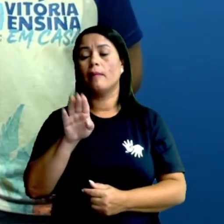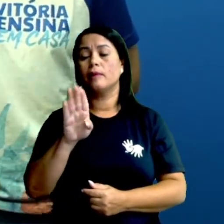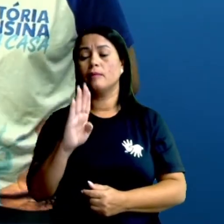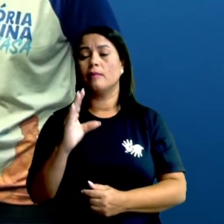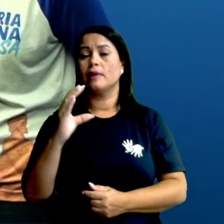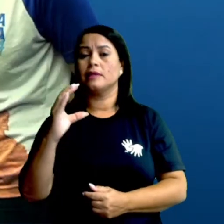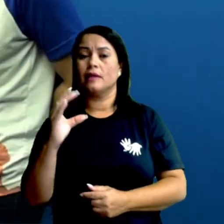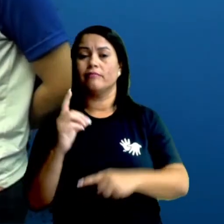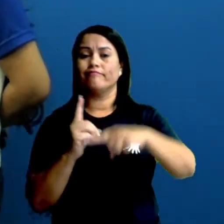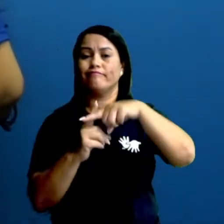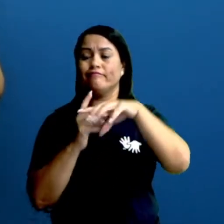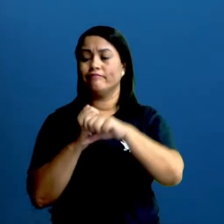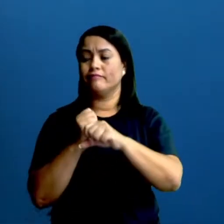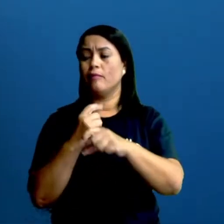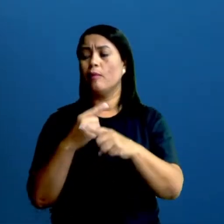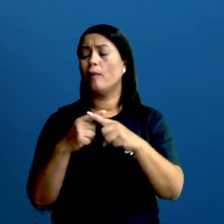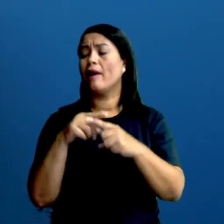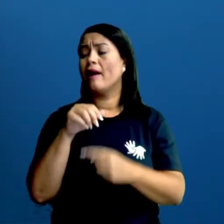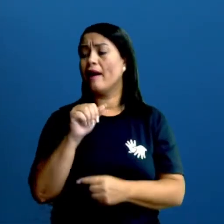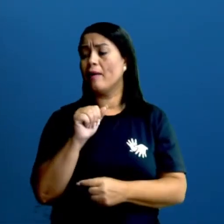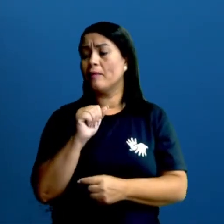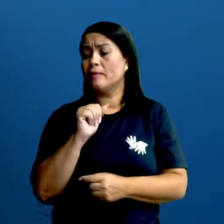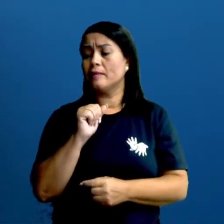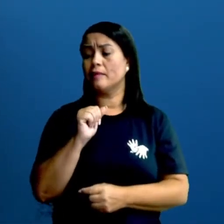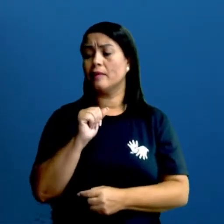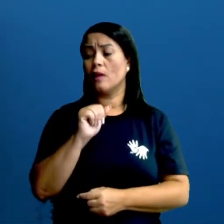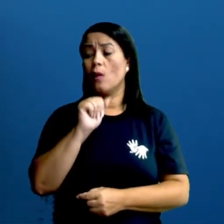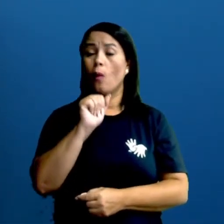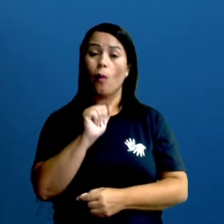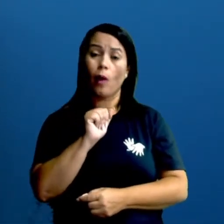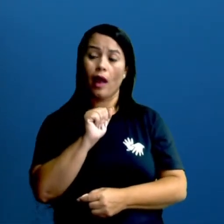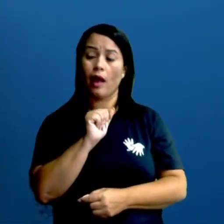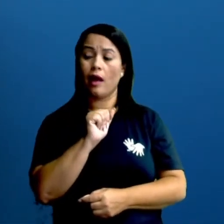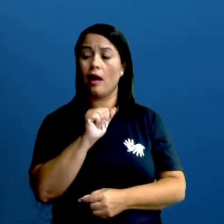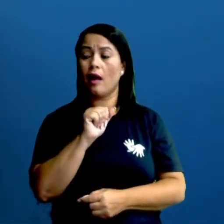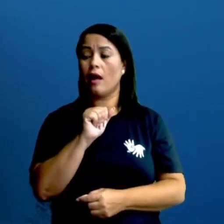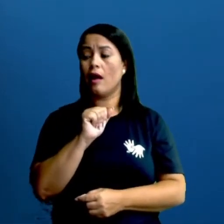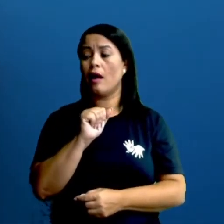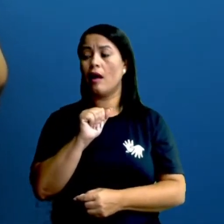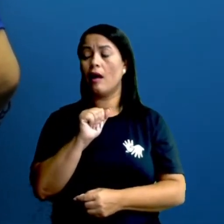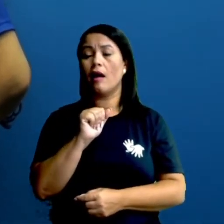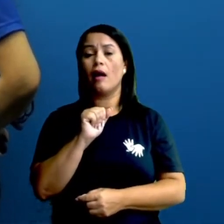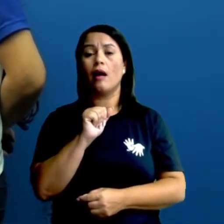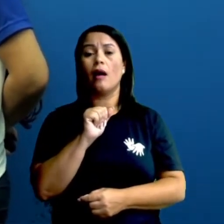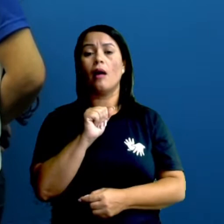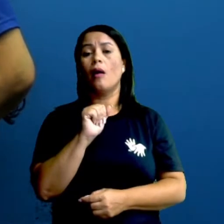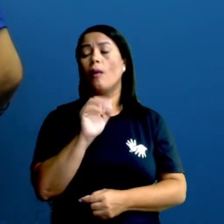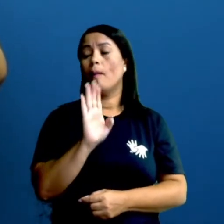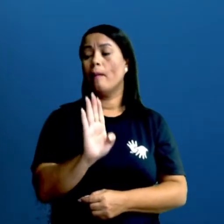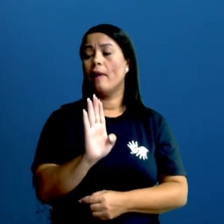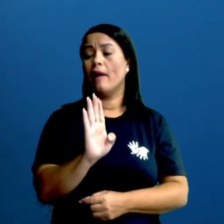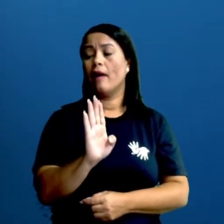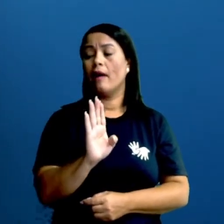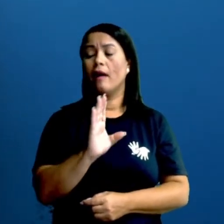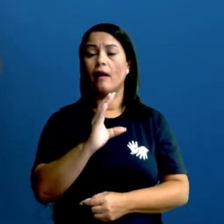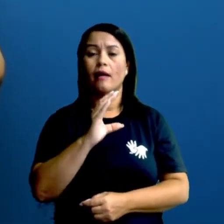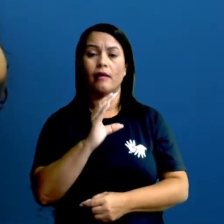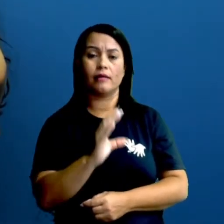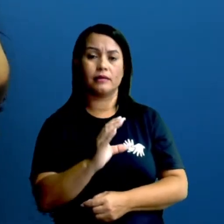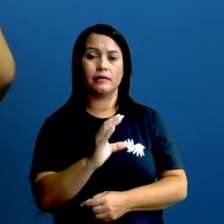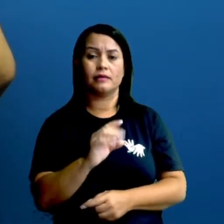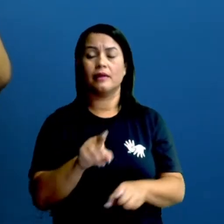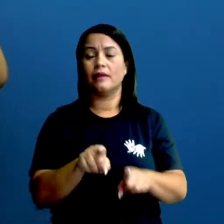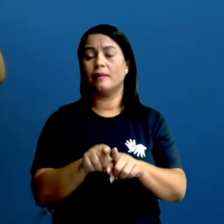C. Por que A? Ó, meu lado A, meu lado B e o meu